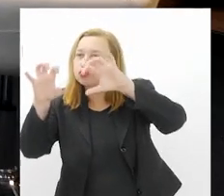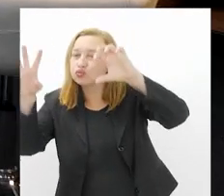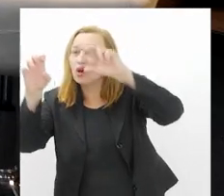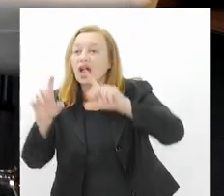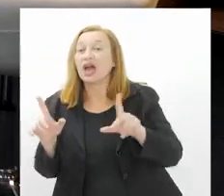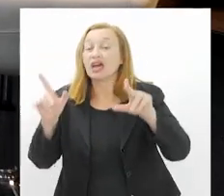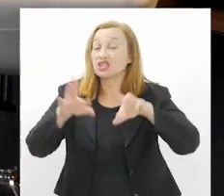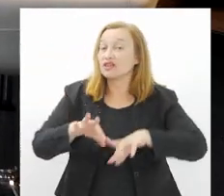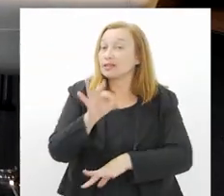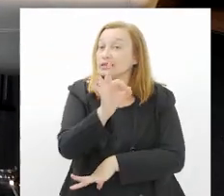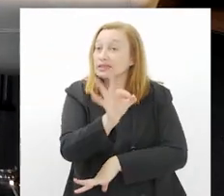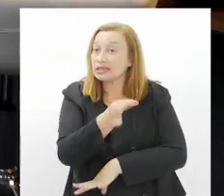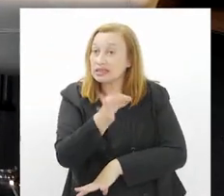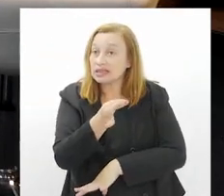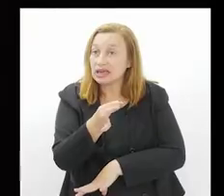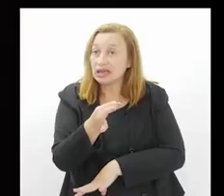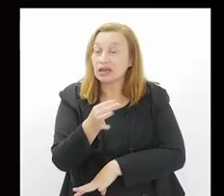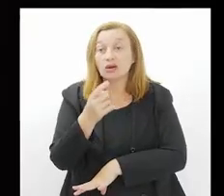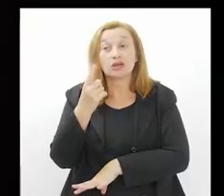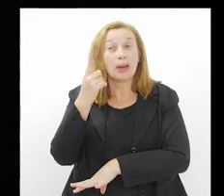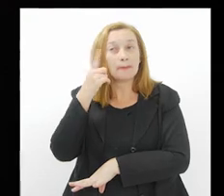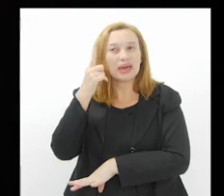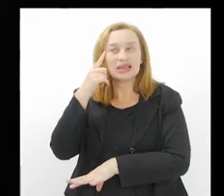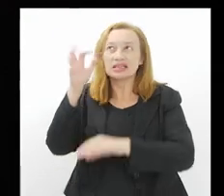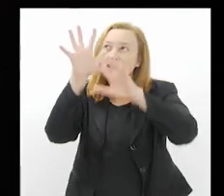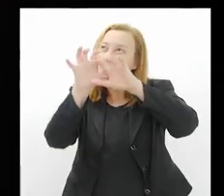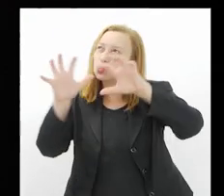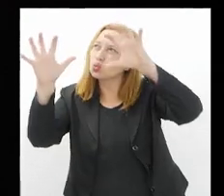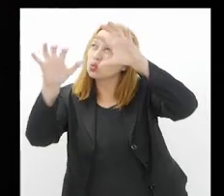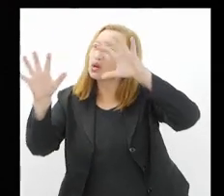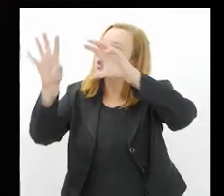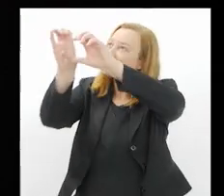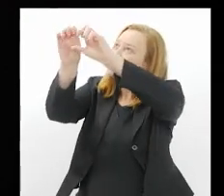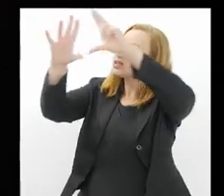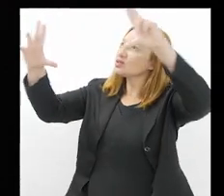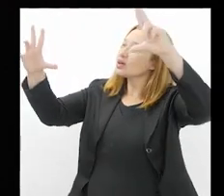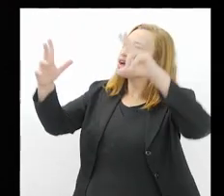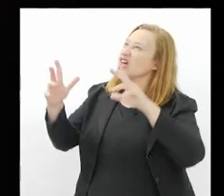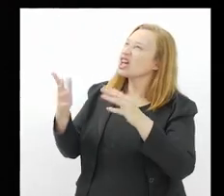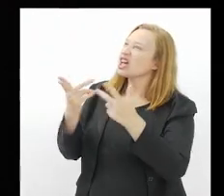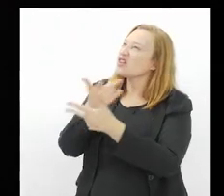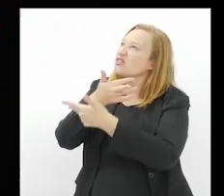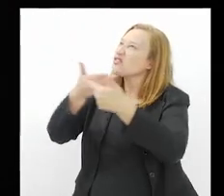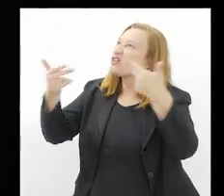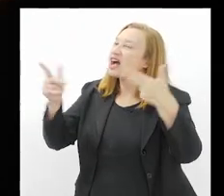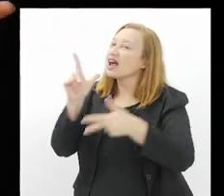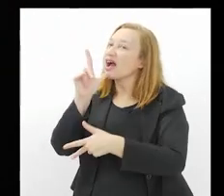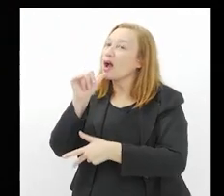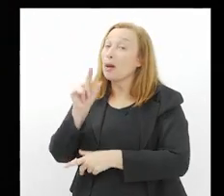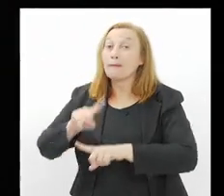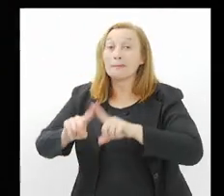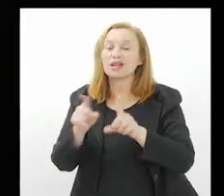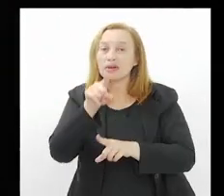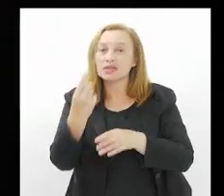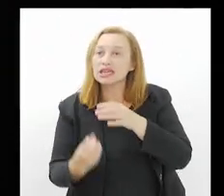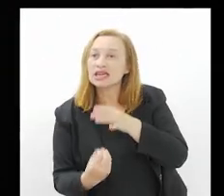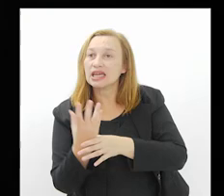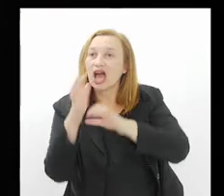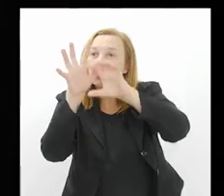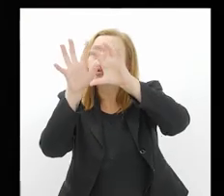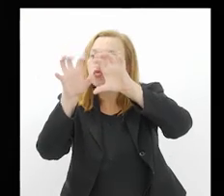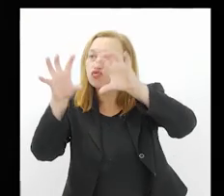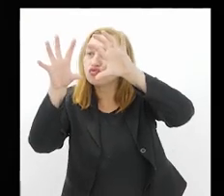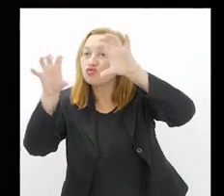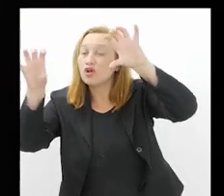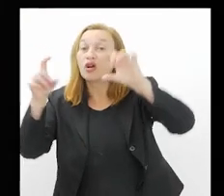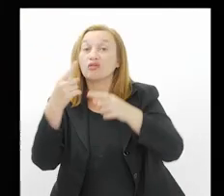Essa relação com a nuvem é um pouquinho diferente, porque de fato, quando a gente pensa em nuvem, né, a gente olha para o céu, a gente pensa, é um monte de água.